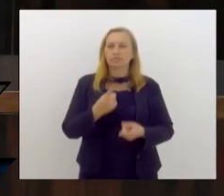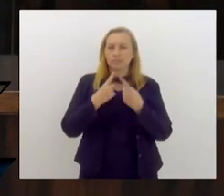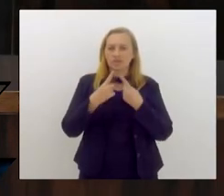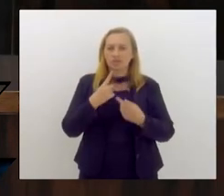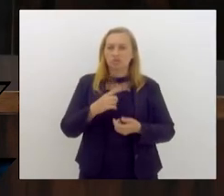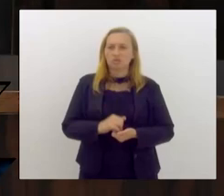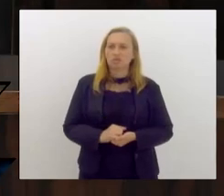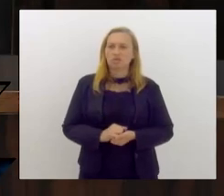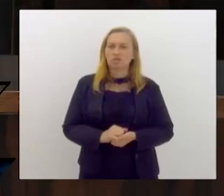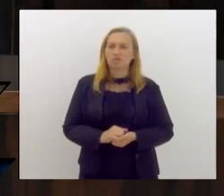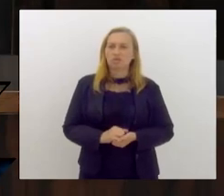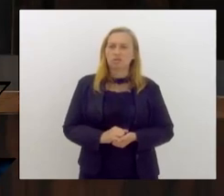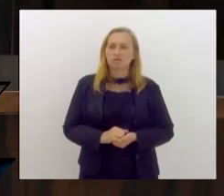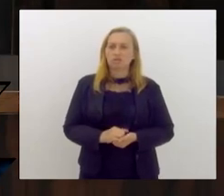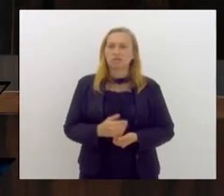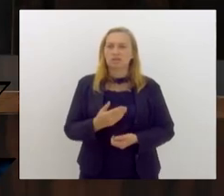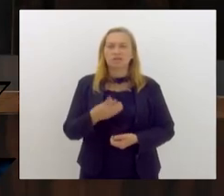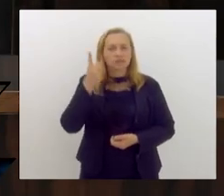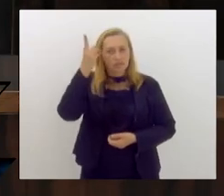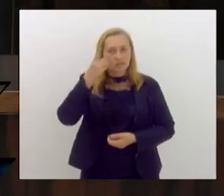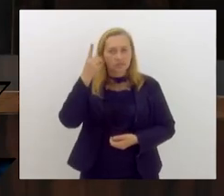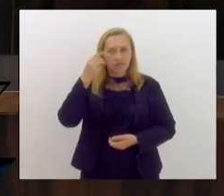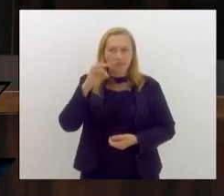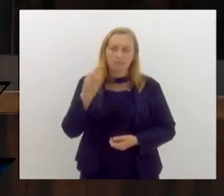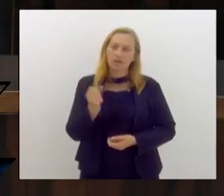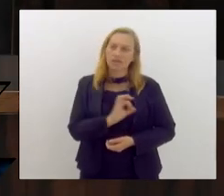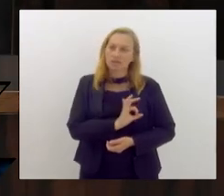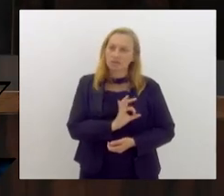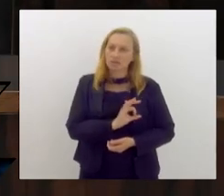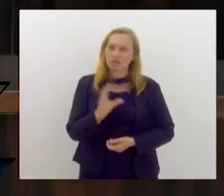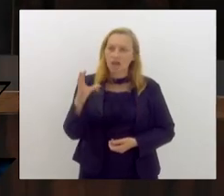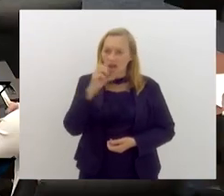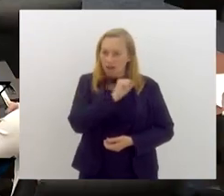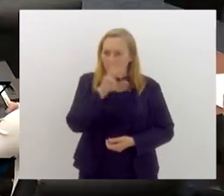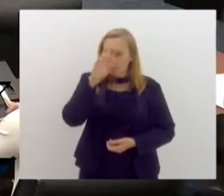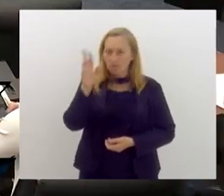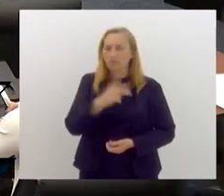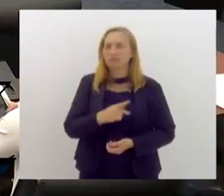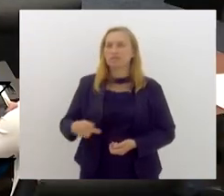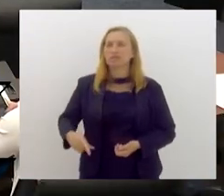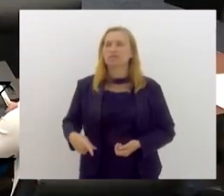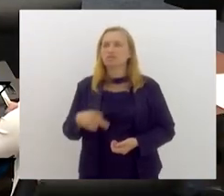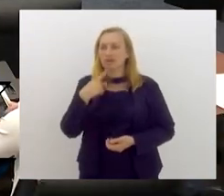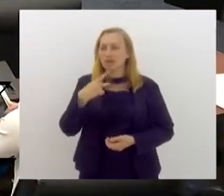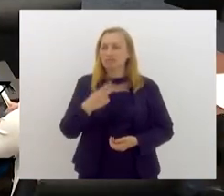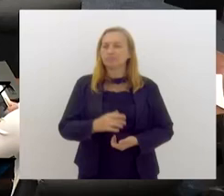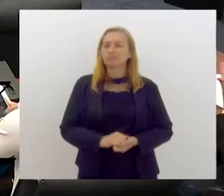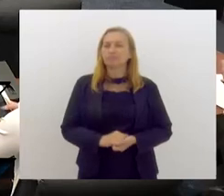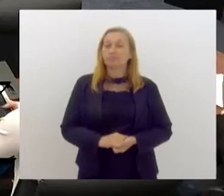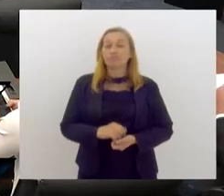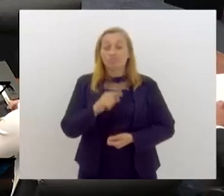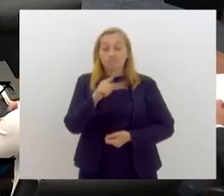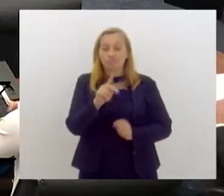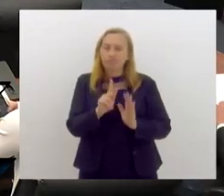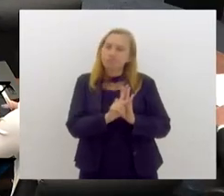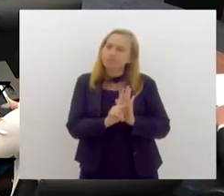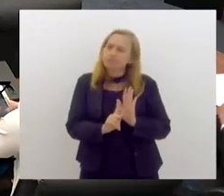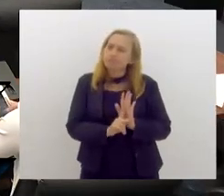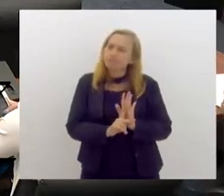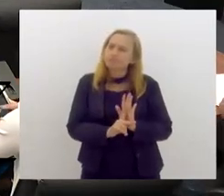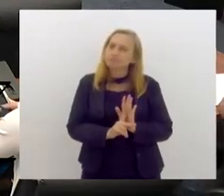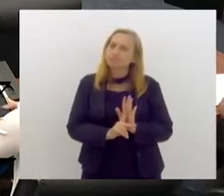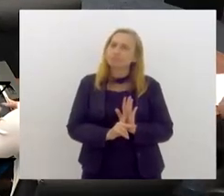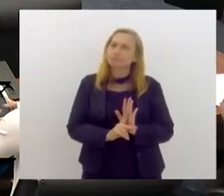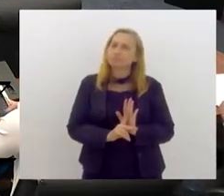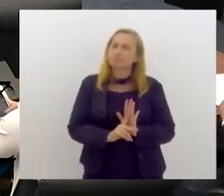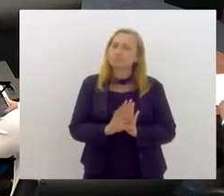Para discutir, nossa nobre deputada Marta Rocha. Rapidamente, senhor presidente, dizer que esse projeto é fruto